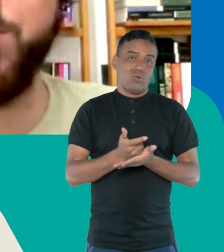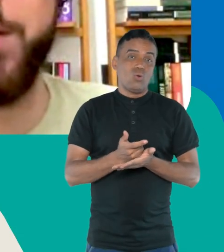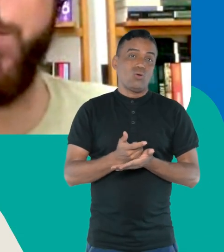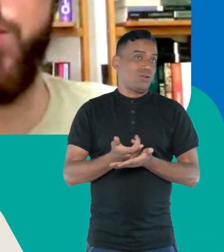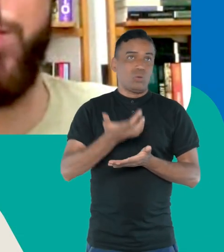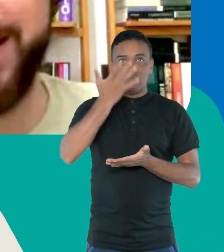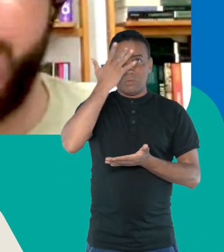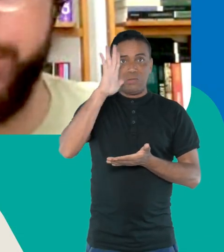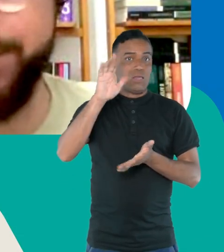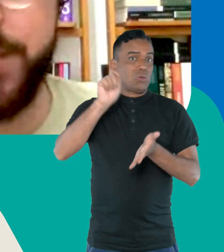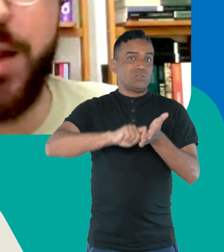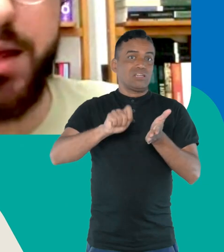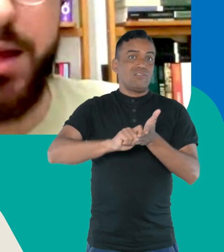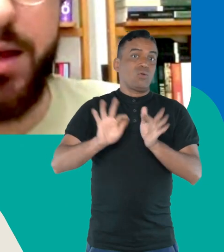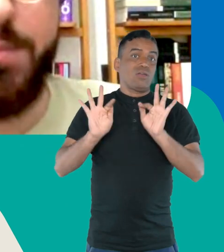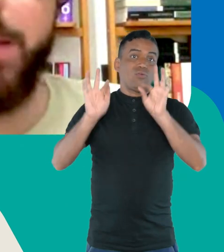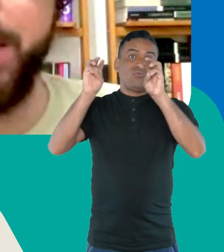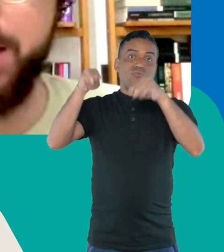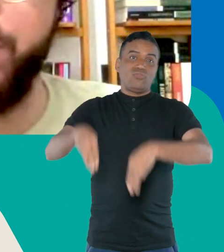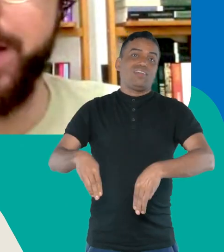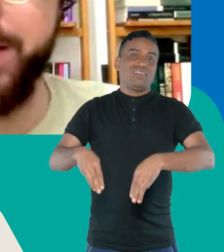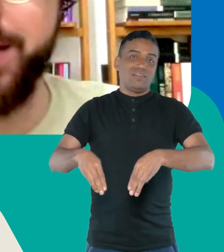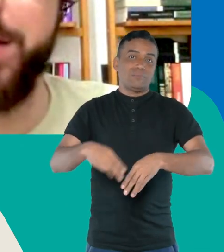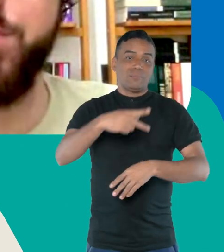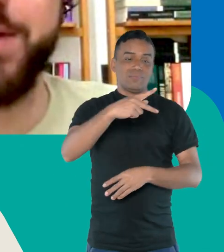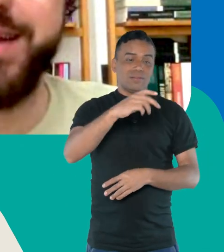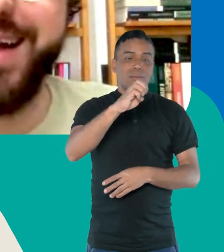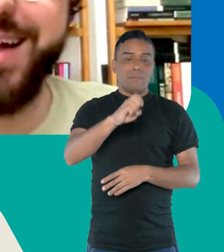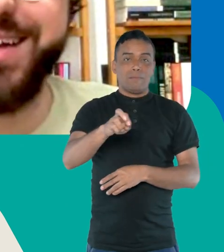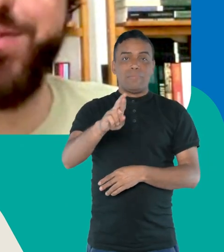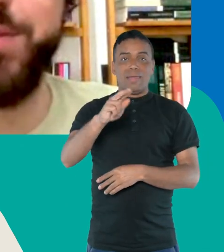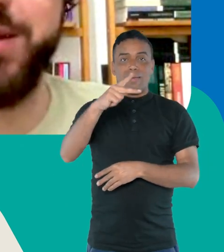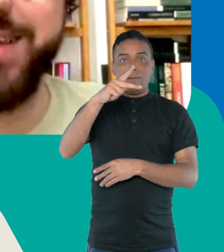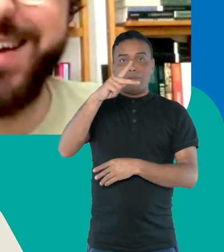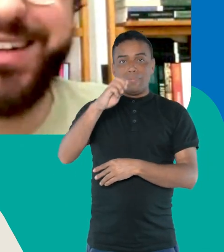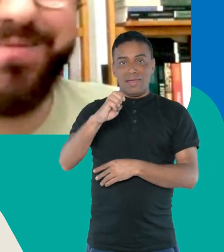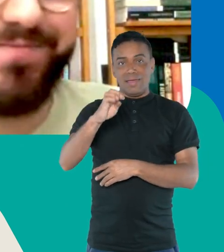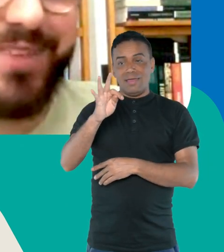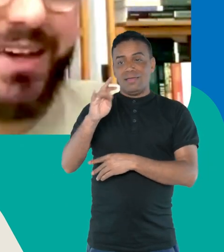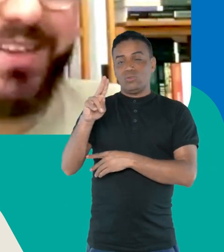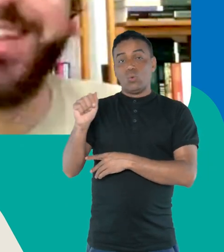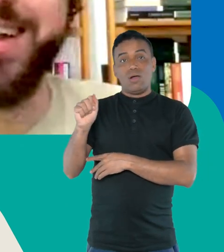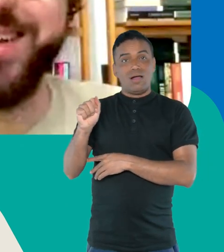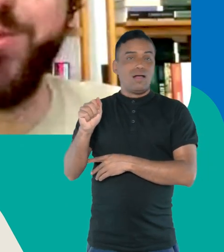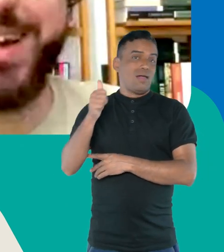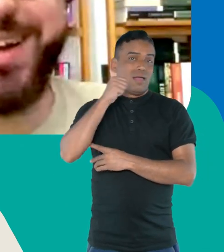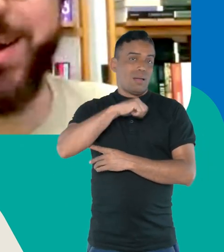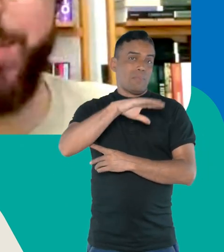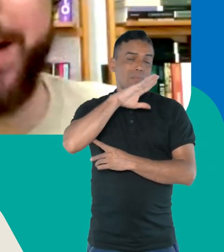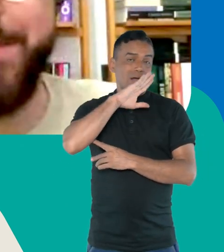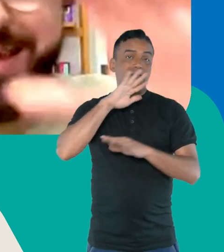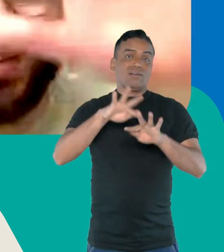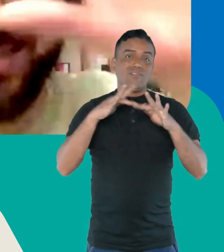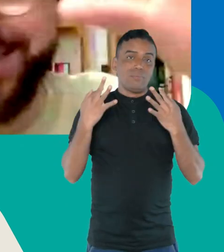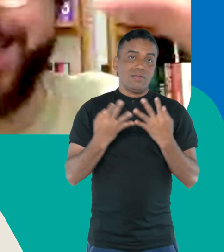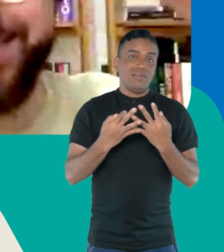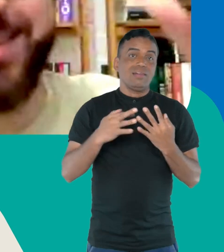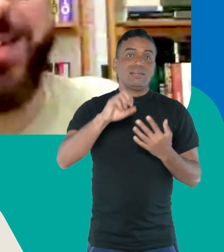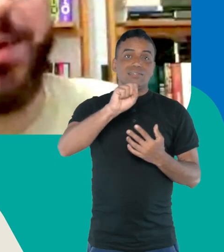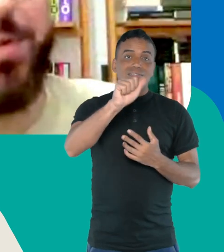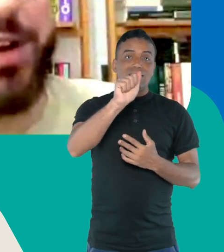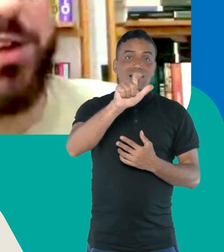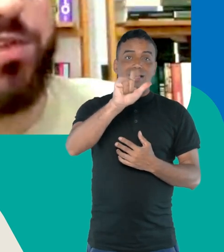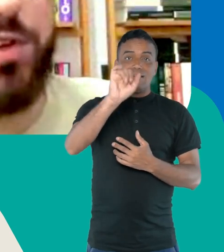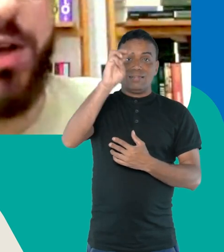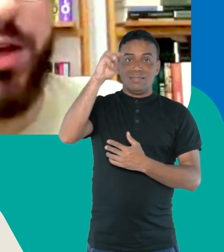o que escrever, por exemplo, no final. Perpétua é essa grande matriarca da família Sanin, e Sanin é um anagrama para Minas,